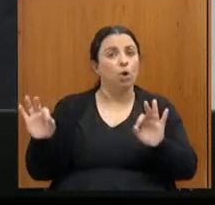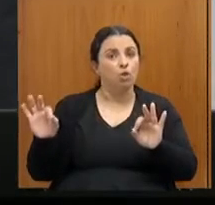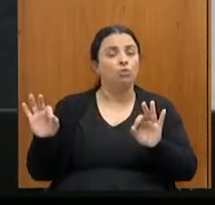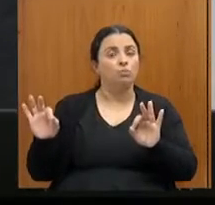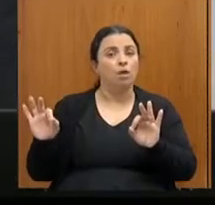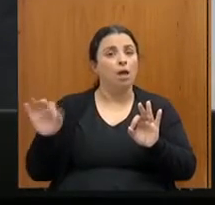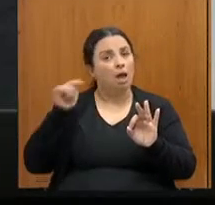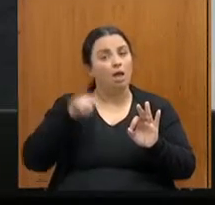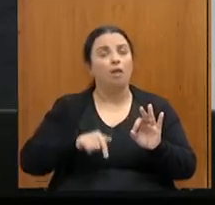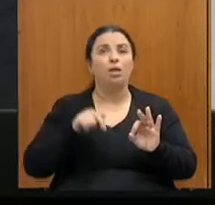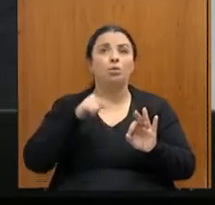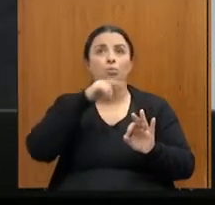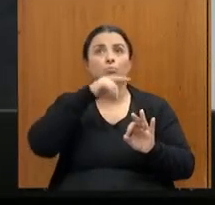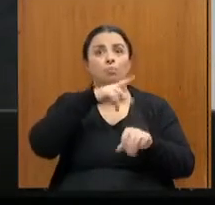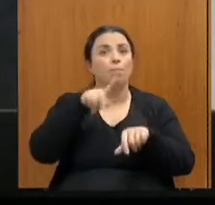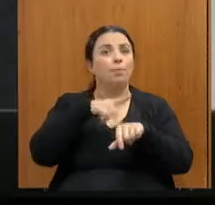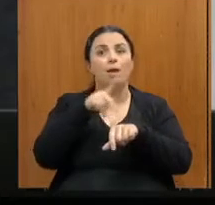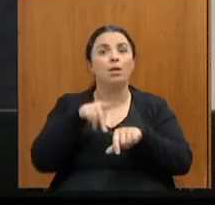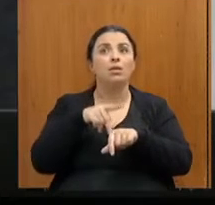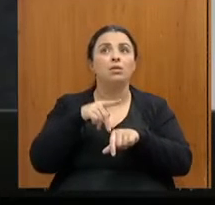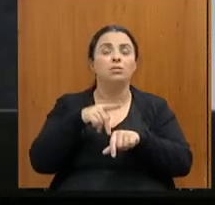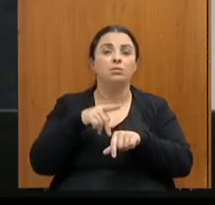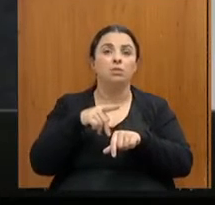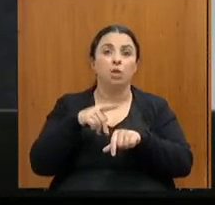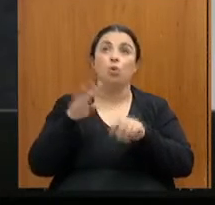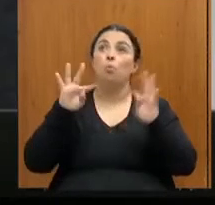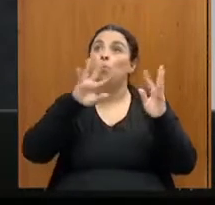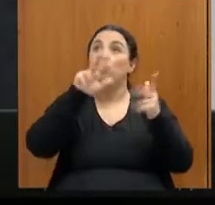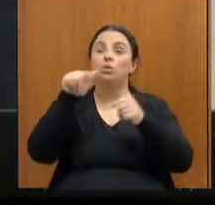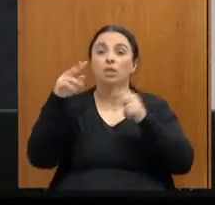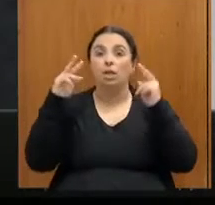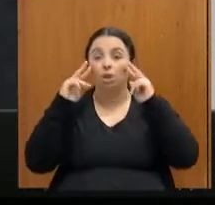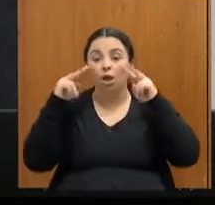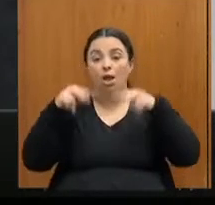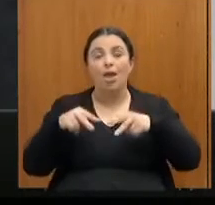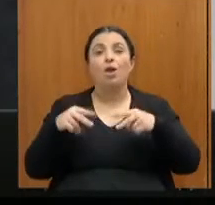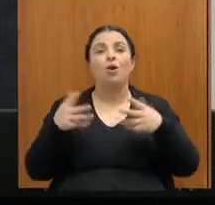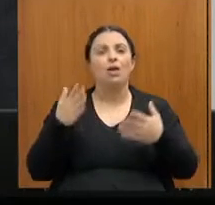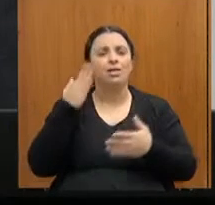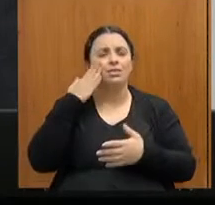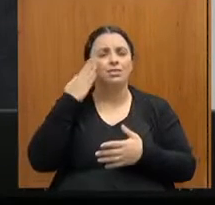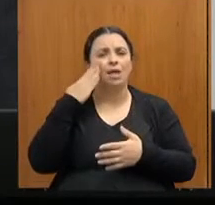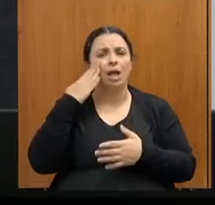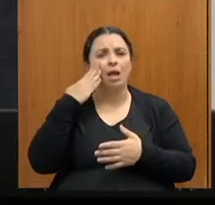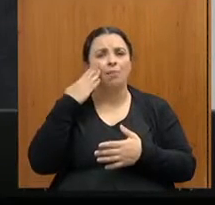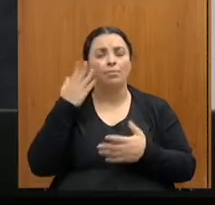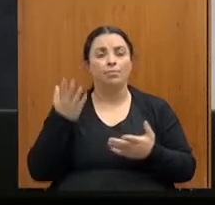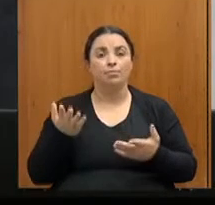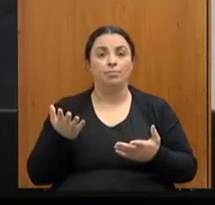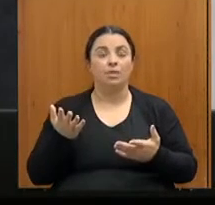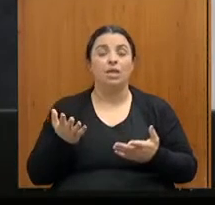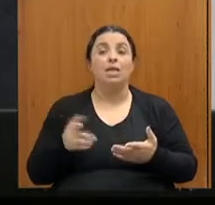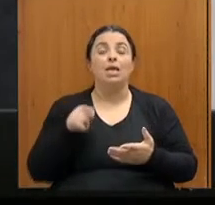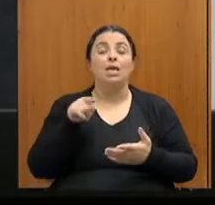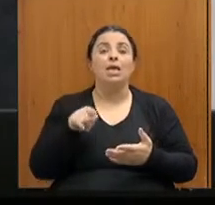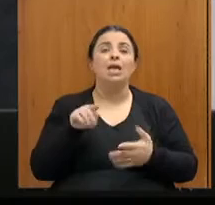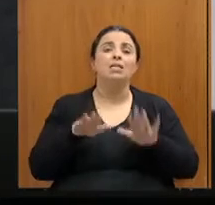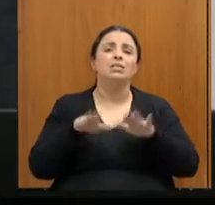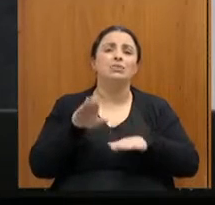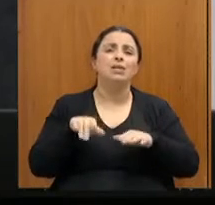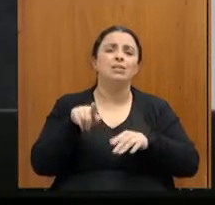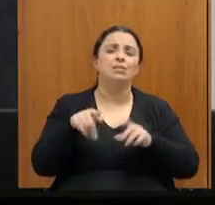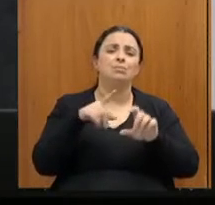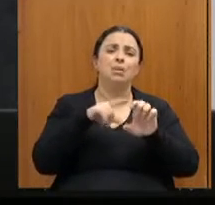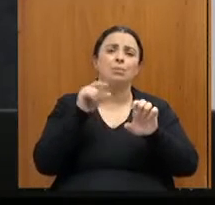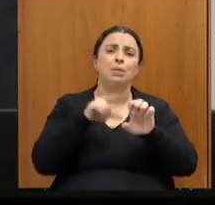né reconhecida mundialmente e esses empreendedores muita das vezes tem dificuldade ter acesso a instituição muita das vezes